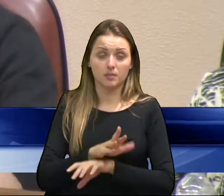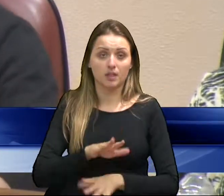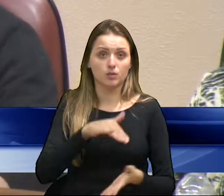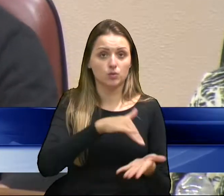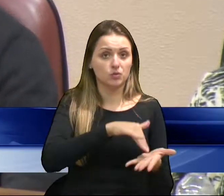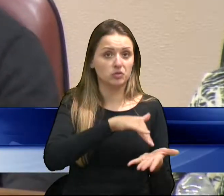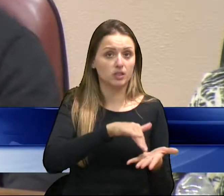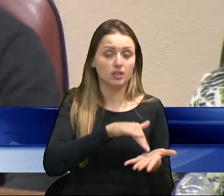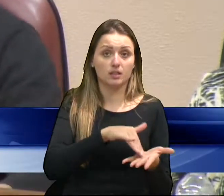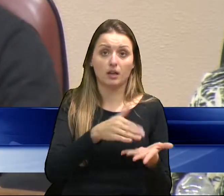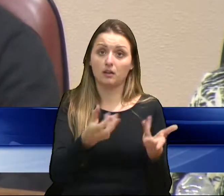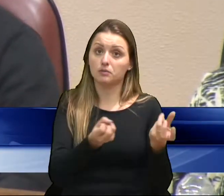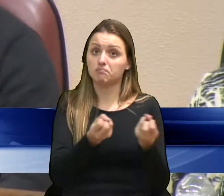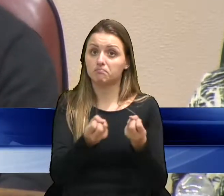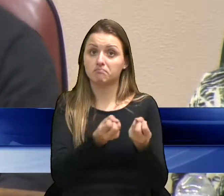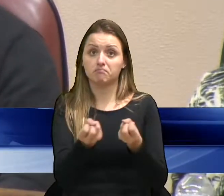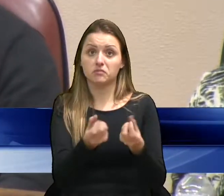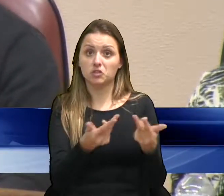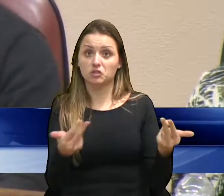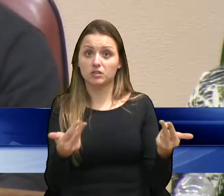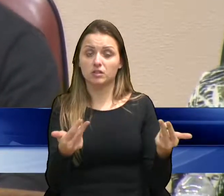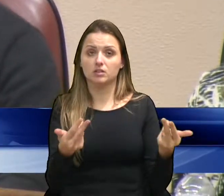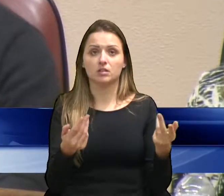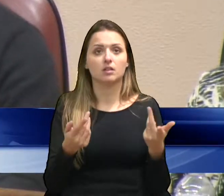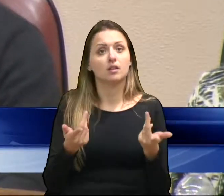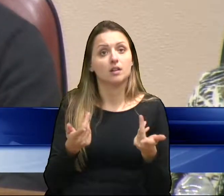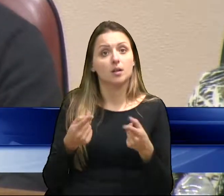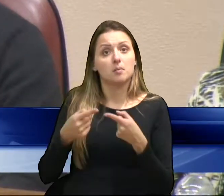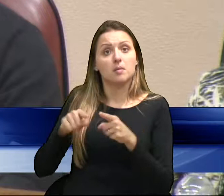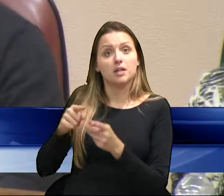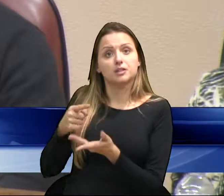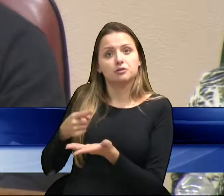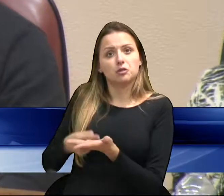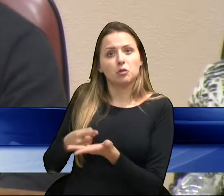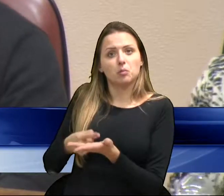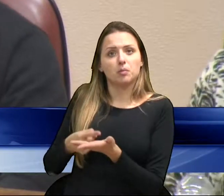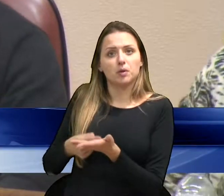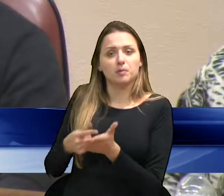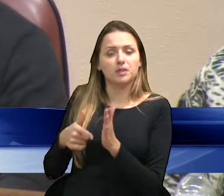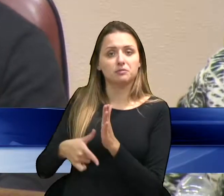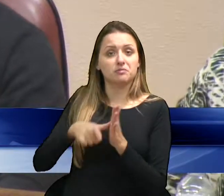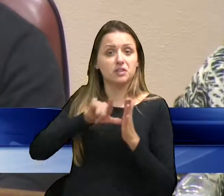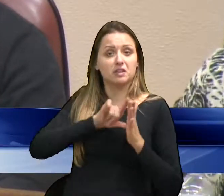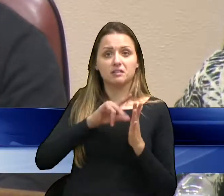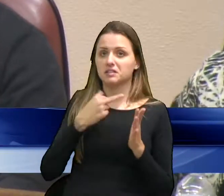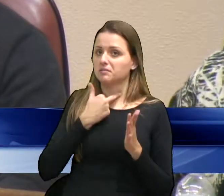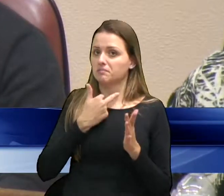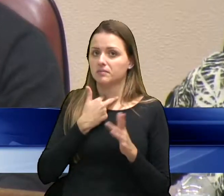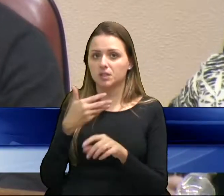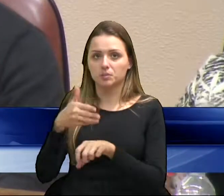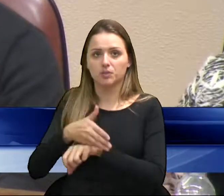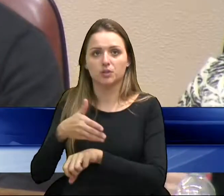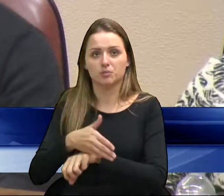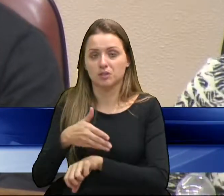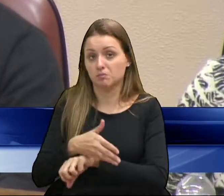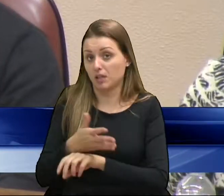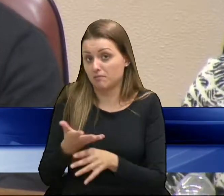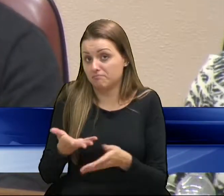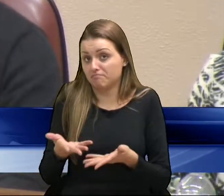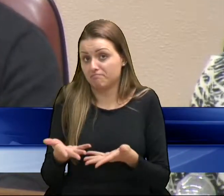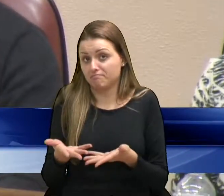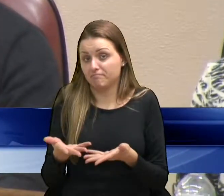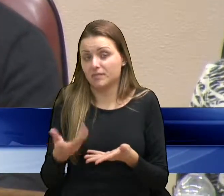secretário do Trânsito. Ele disse, por ter marcado compromisso anteriormente, não poderia participar. E a